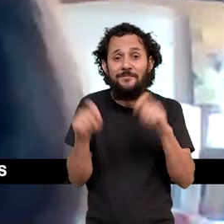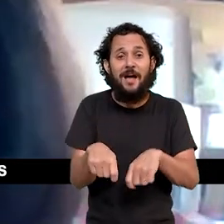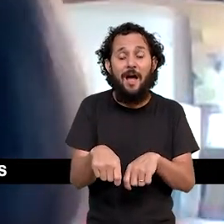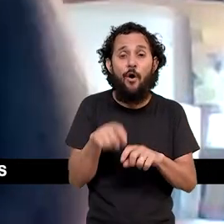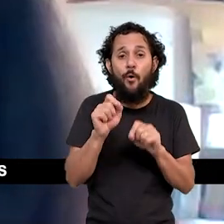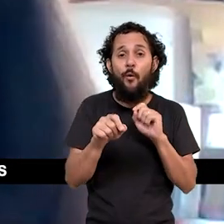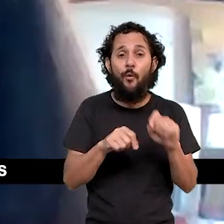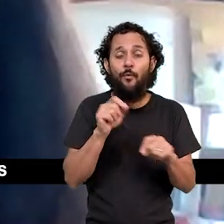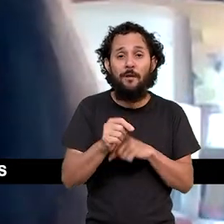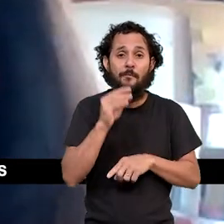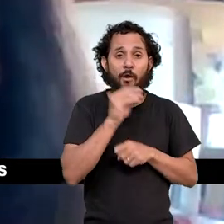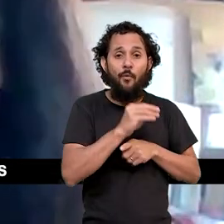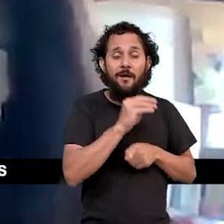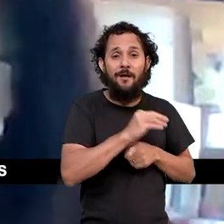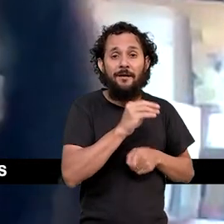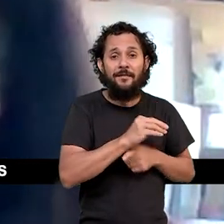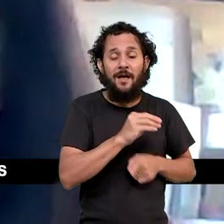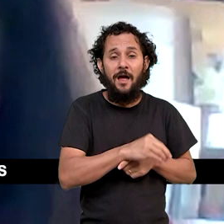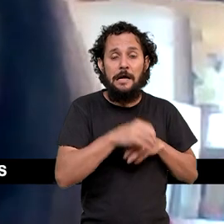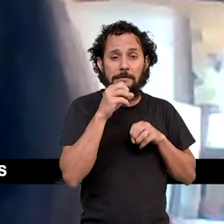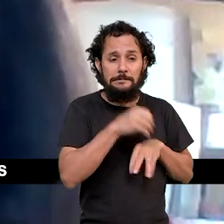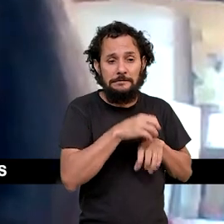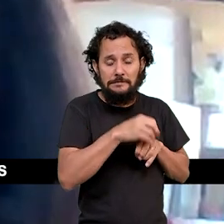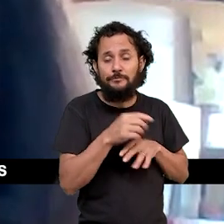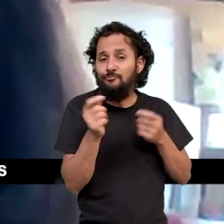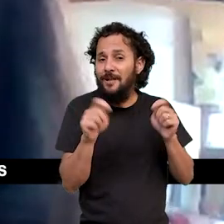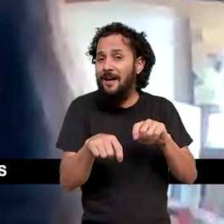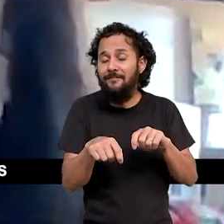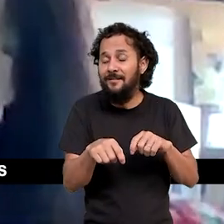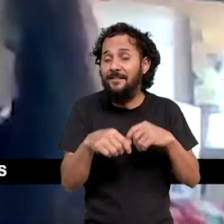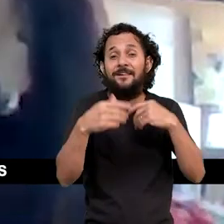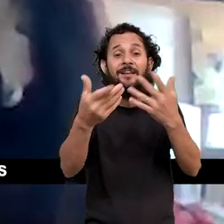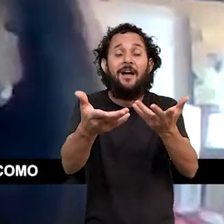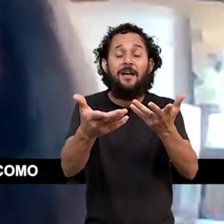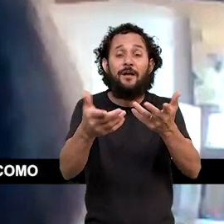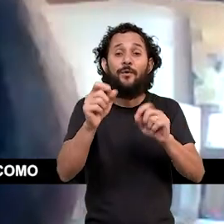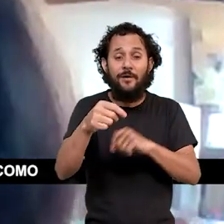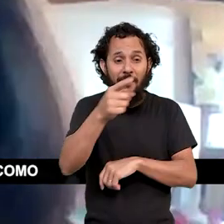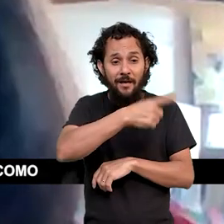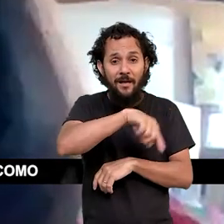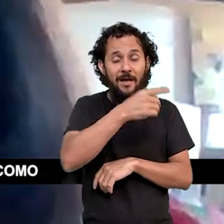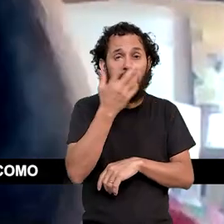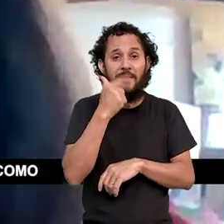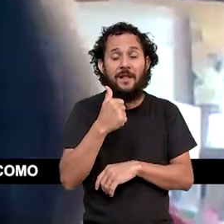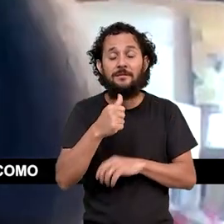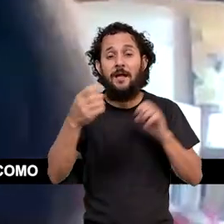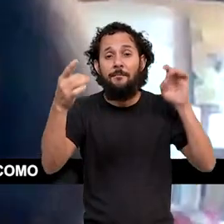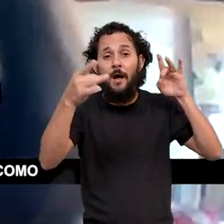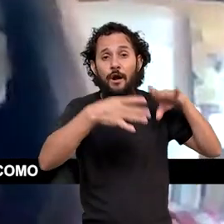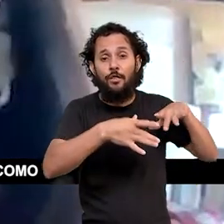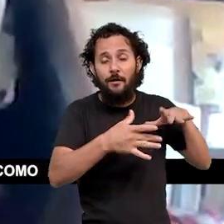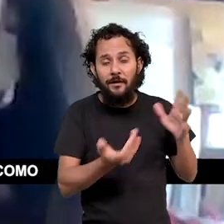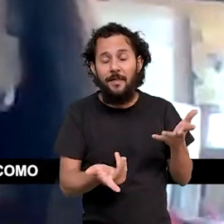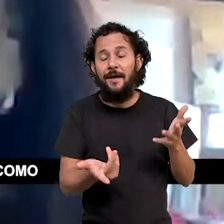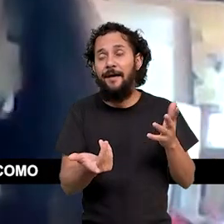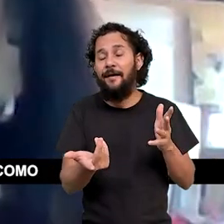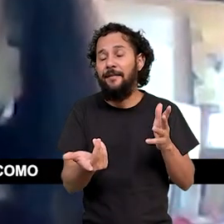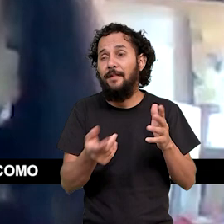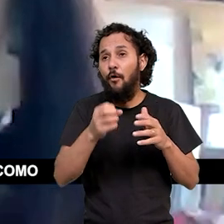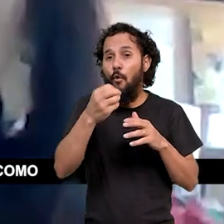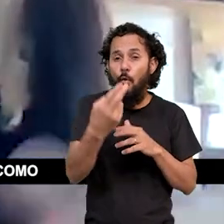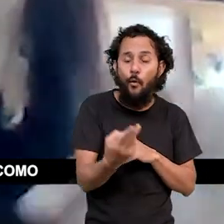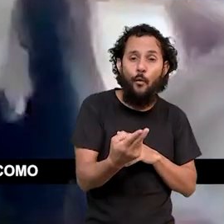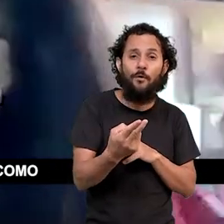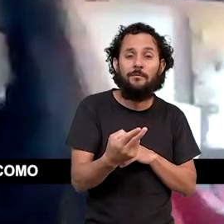condições de assumir o cuidado e a educação dessas crianças. E muitas dessas crianças eram abandonadas